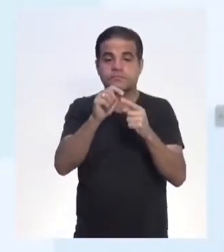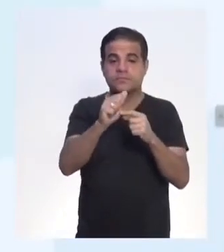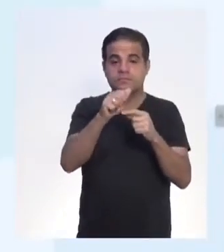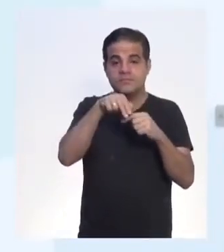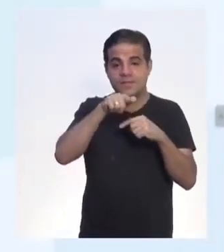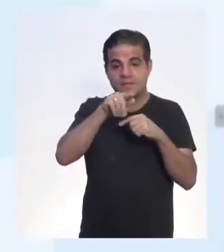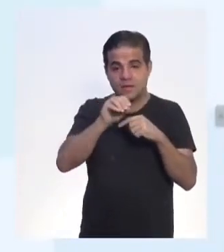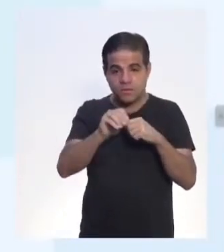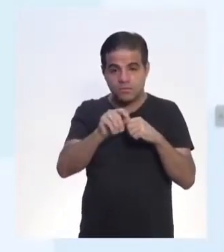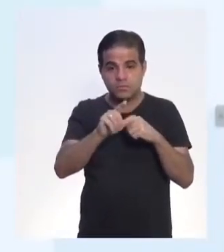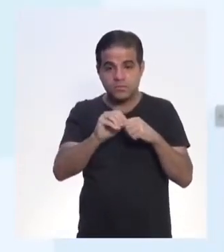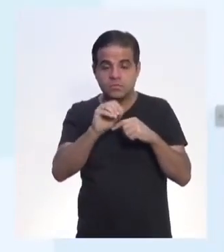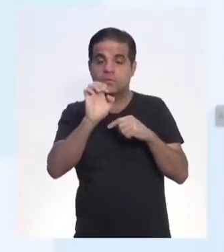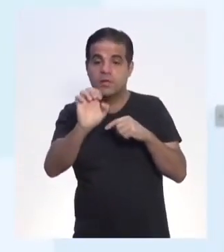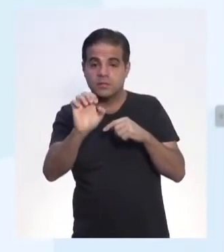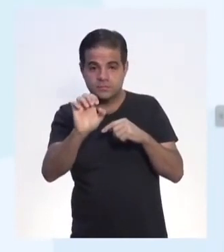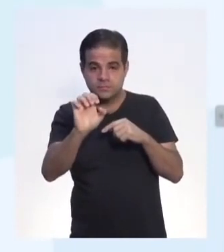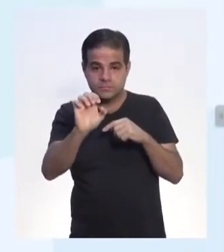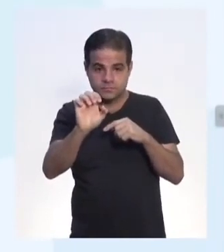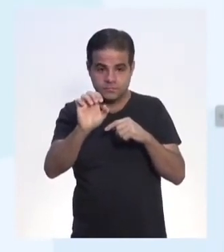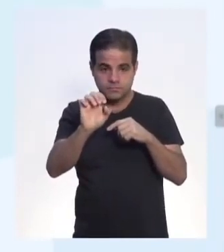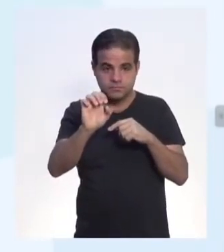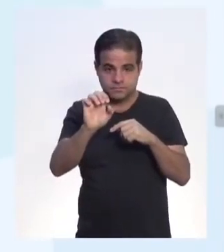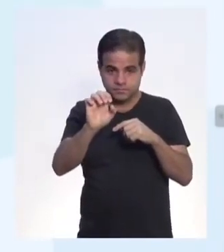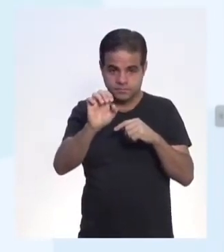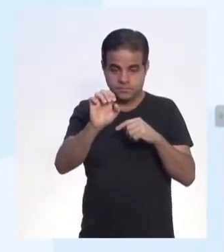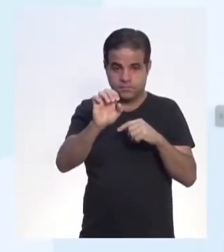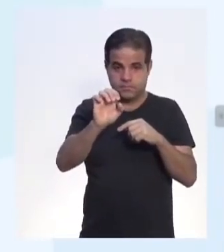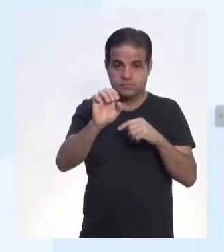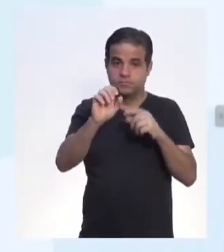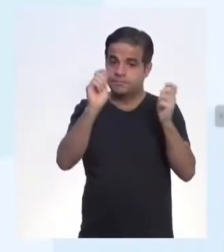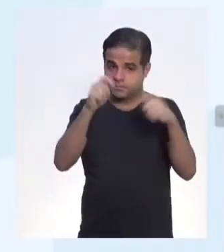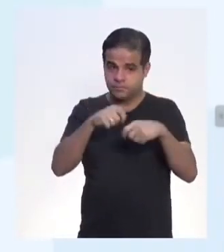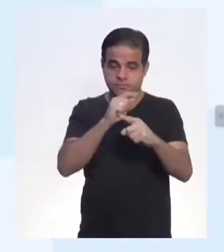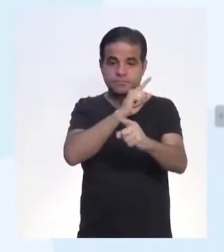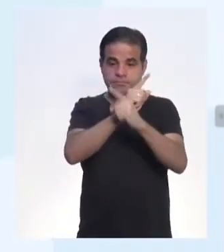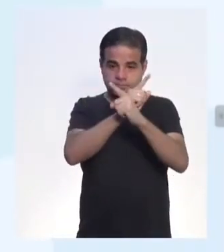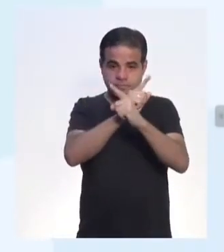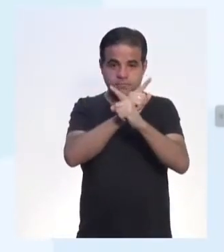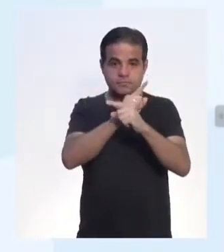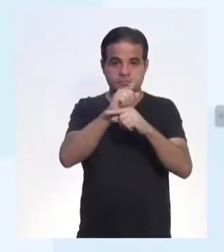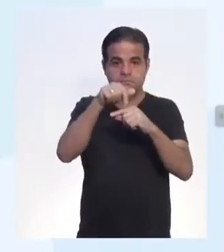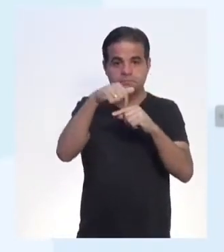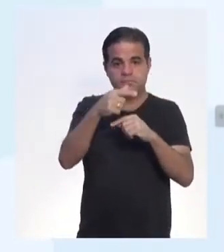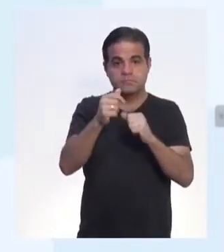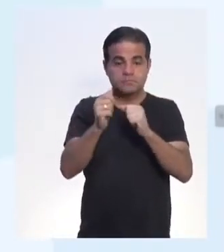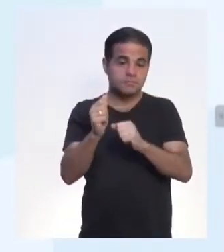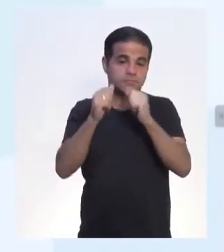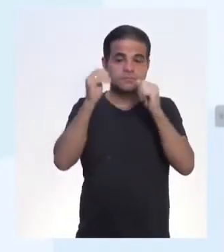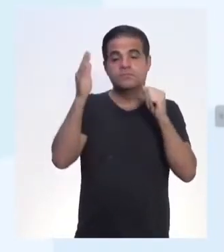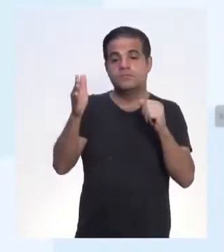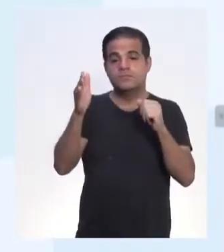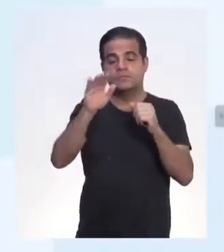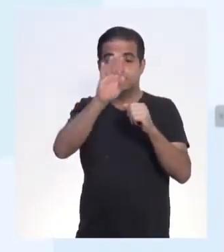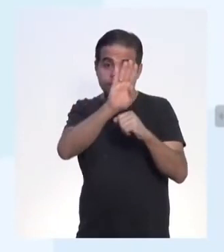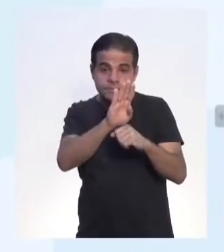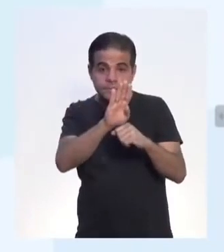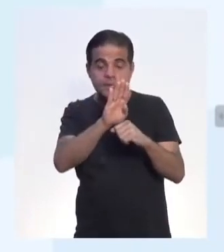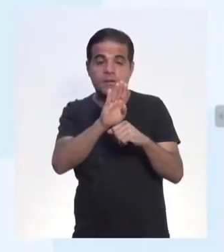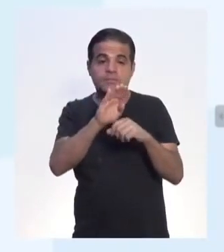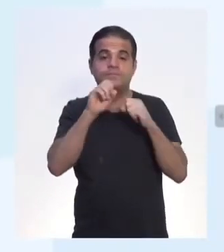E. Então, essa aqui é a primeira correspondência que eu posso identificar. E aí, no lado, eu posso ver o ângulo